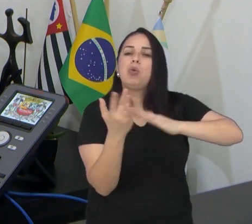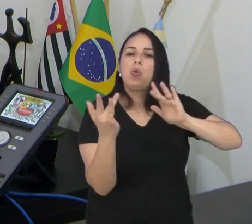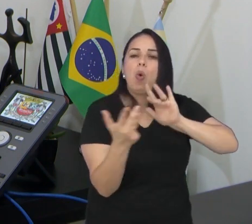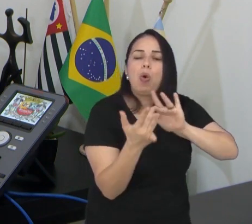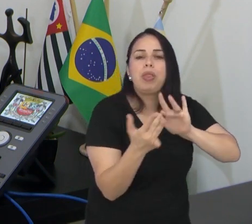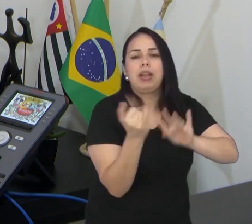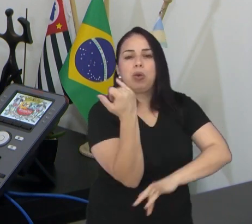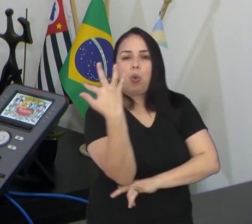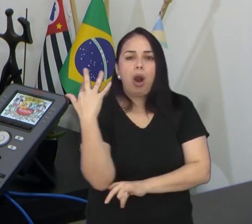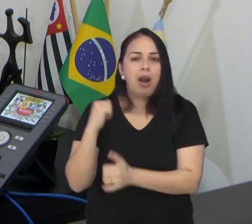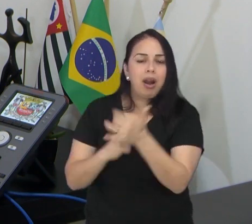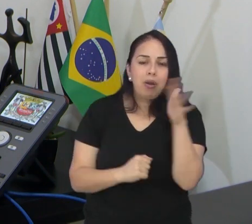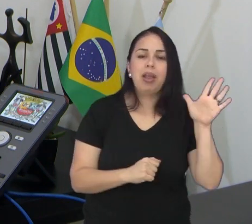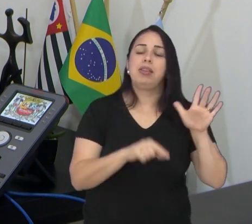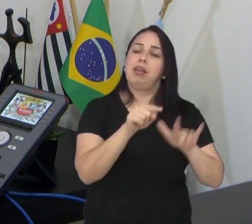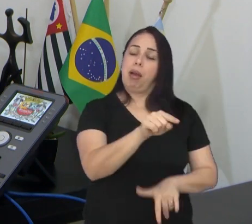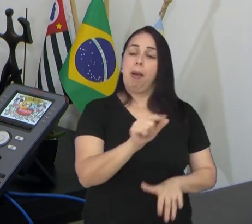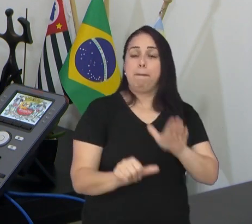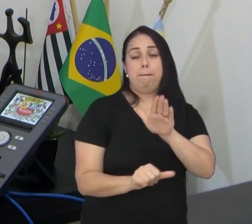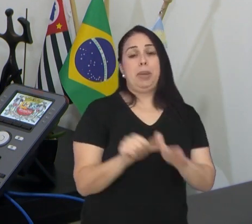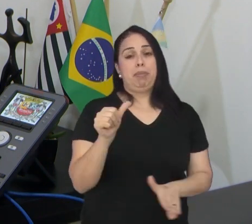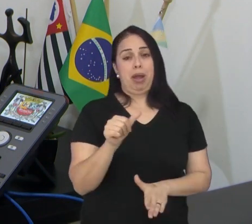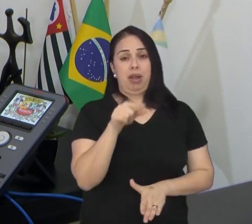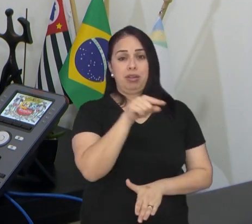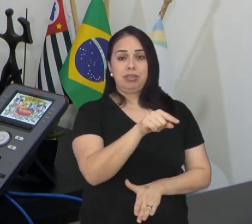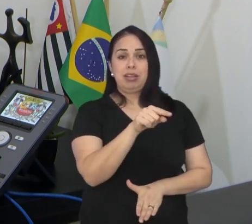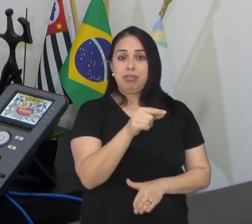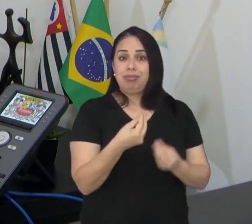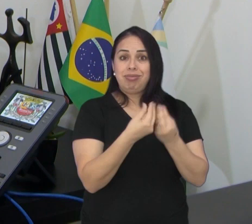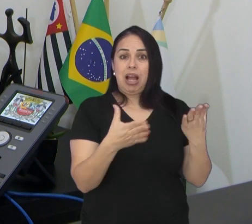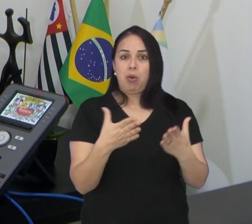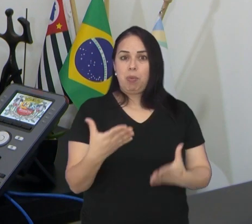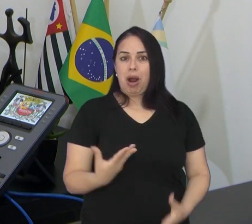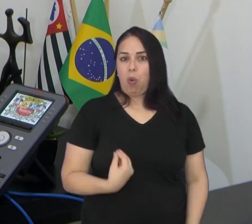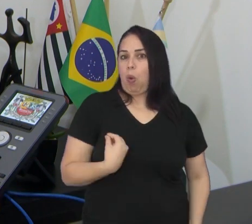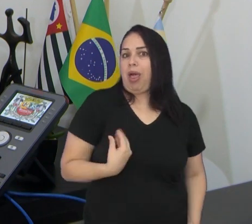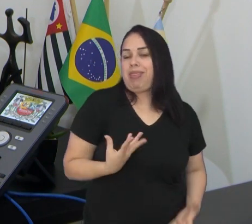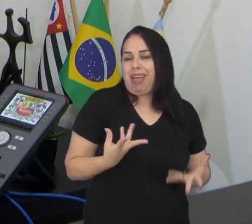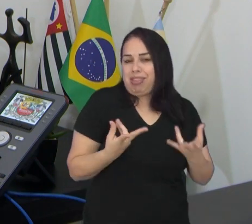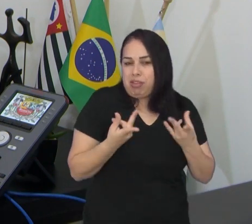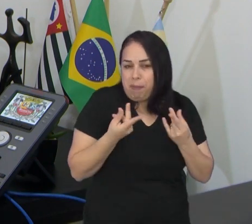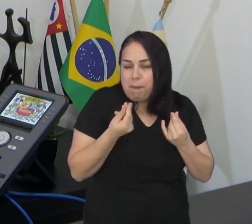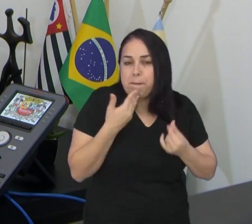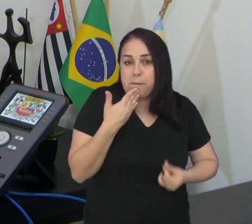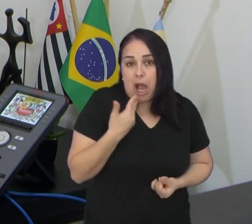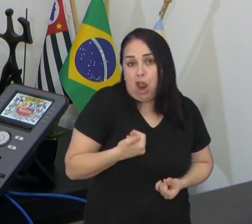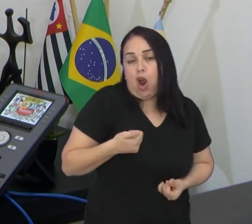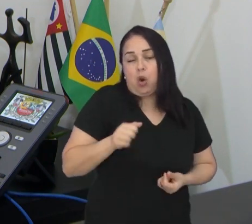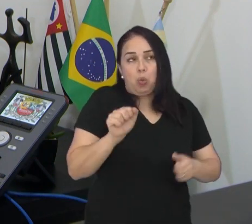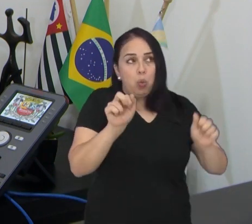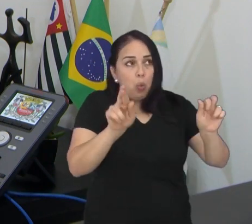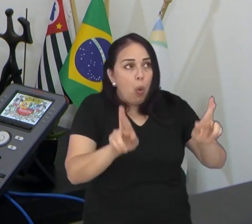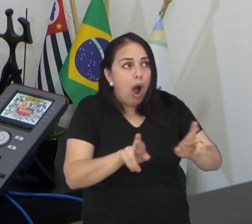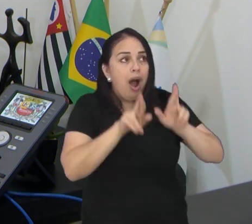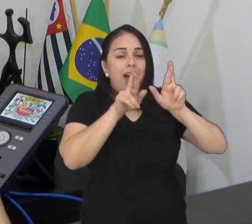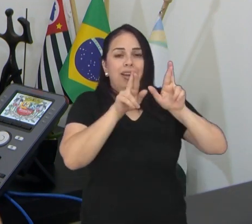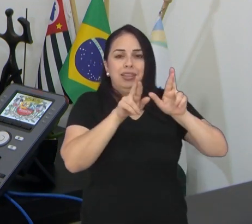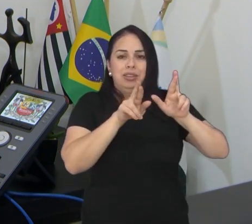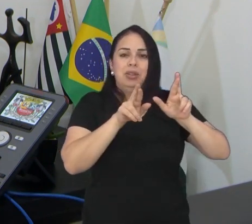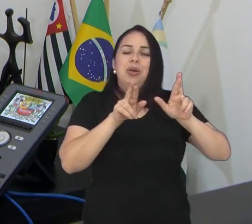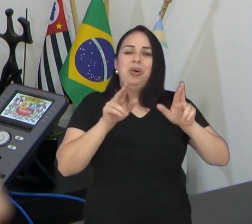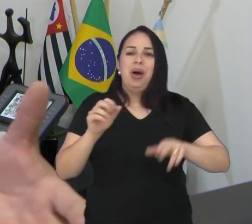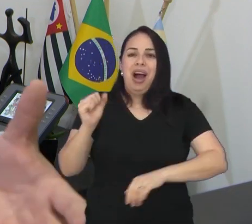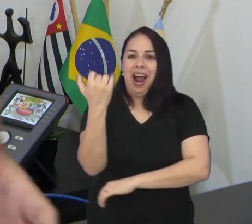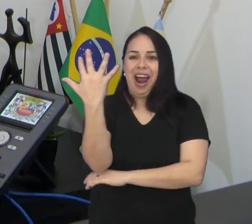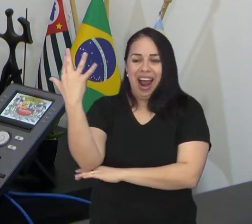meio ambiente, né, esses locais de área quente, né, que possa ter uma qualidade melhor do ar ali, né?